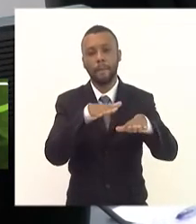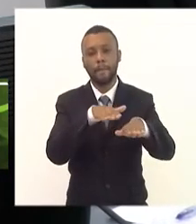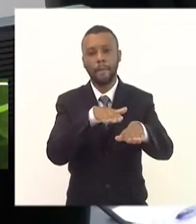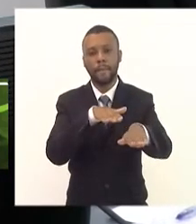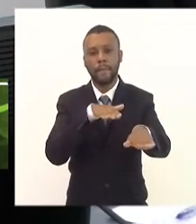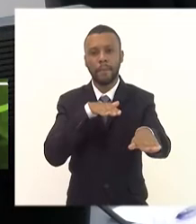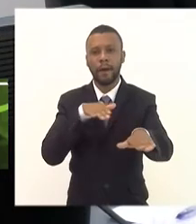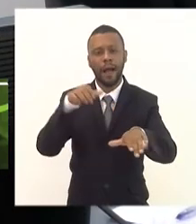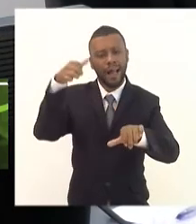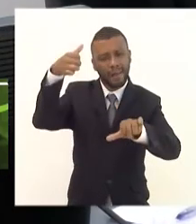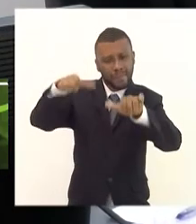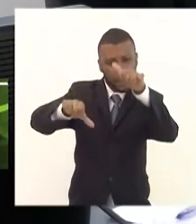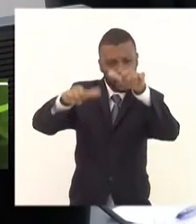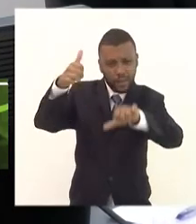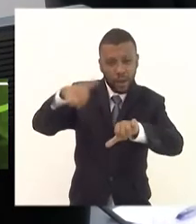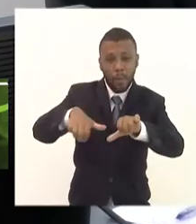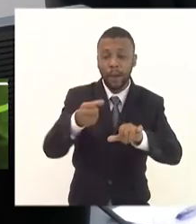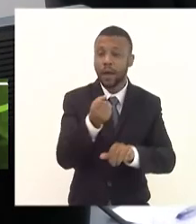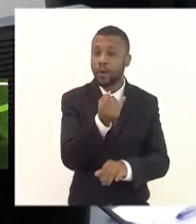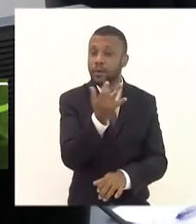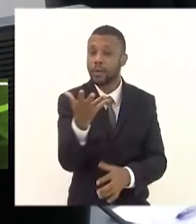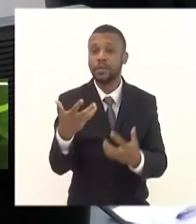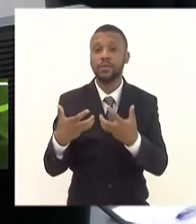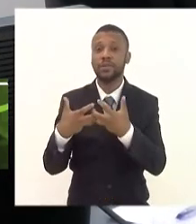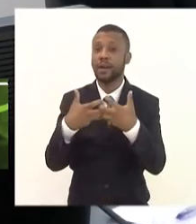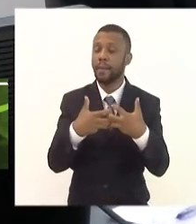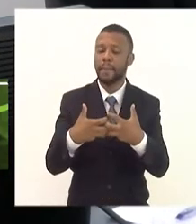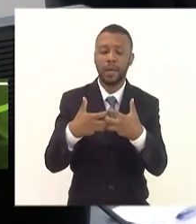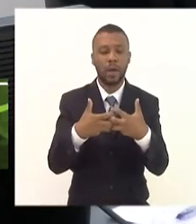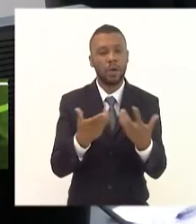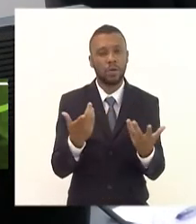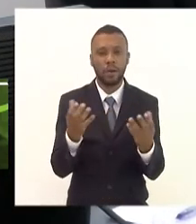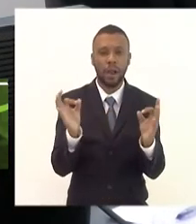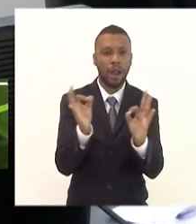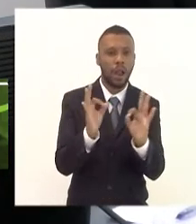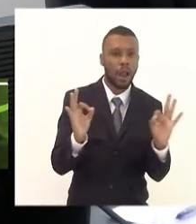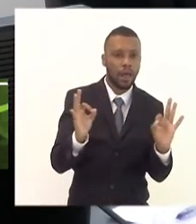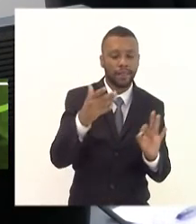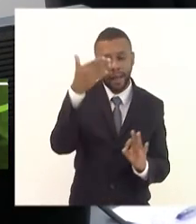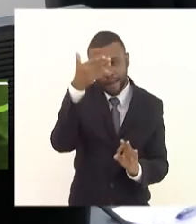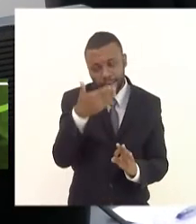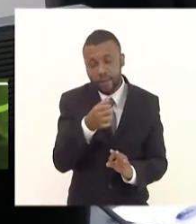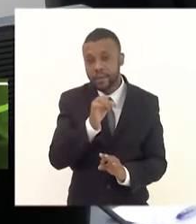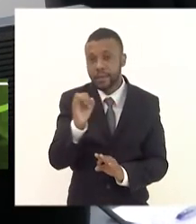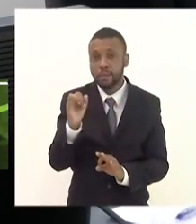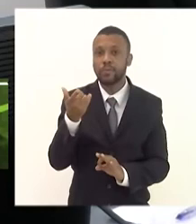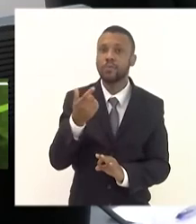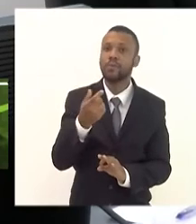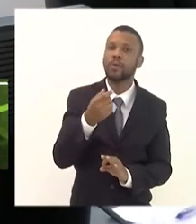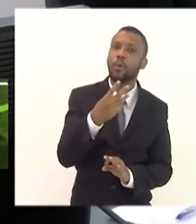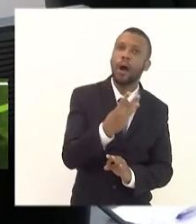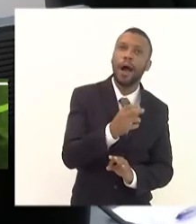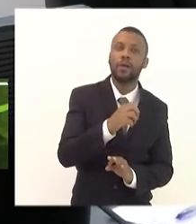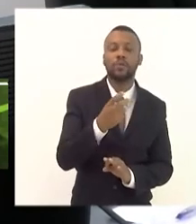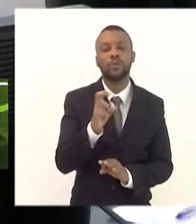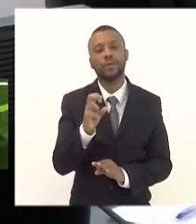E medição por caminhão, ninguém está vendo se botou 5, 4 metros cúbicos,